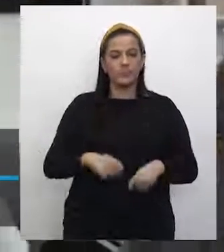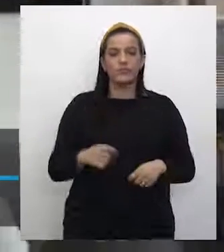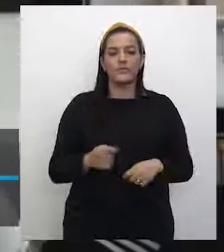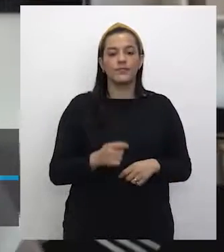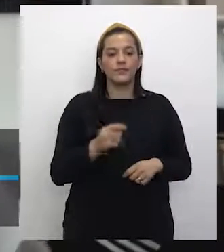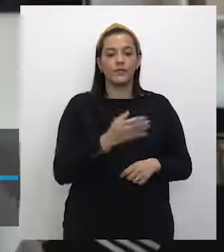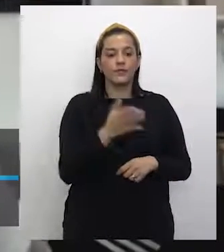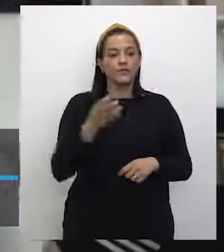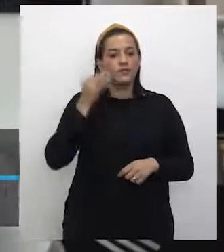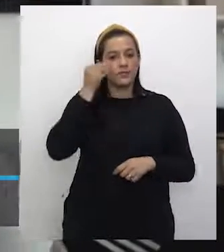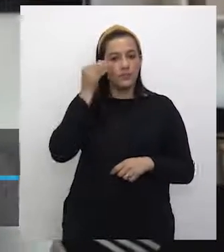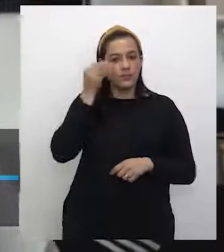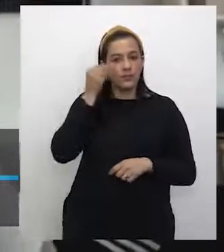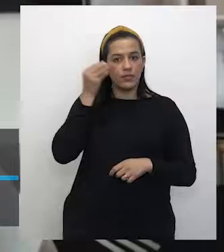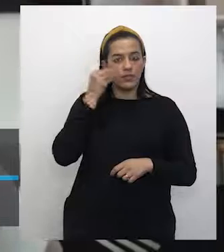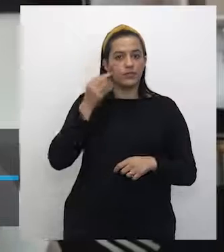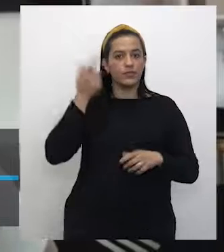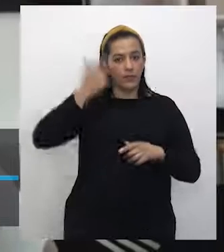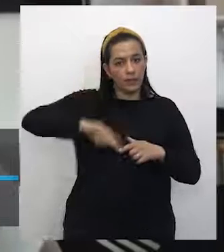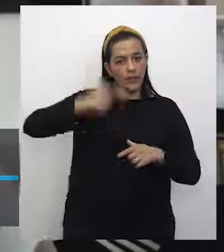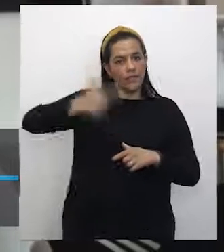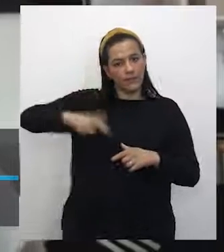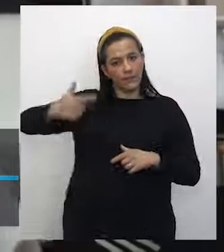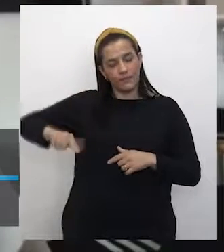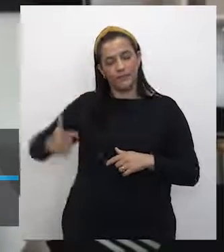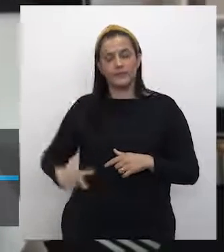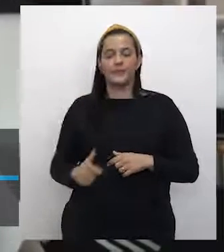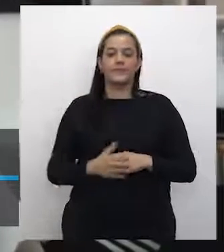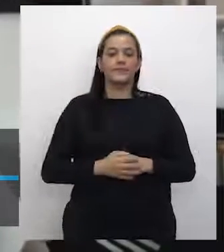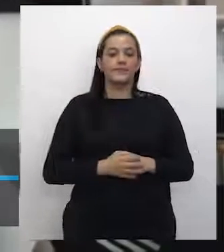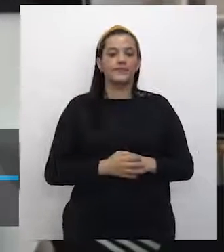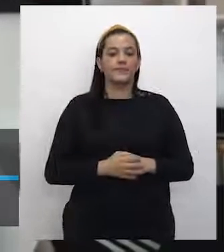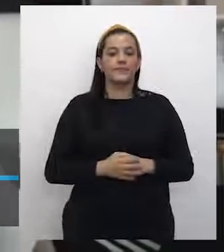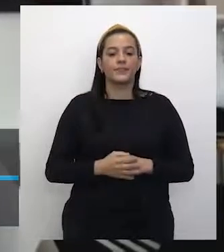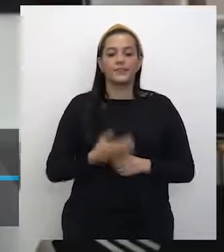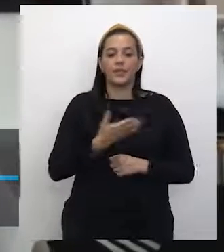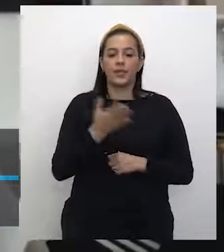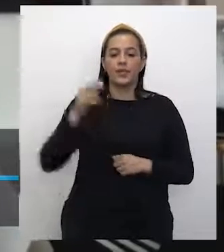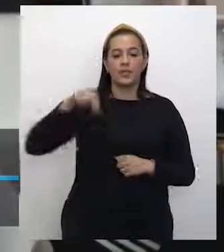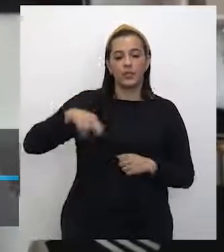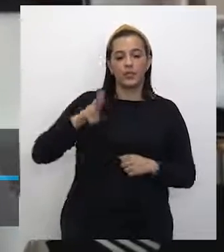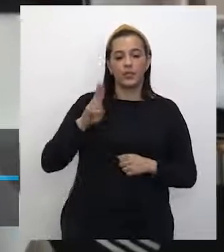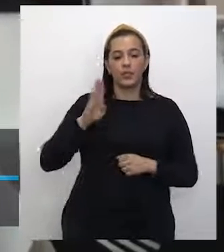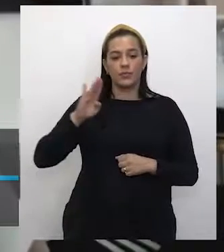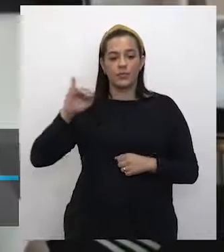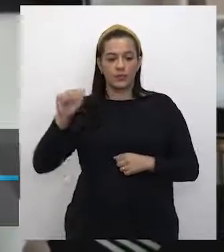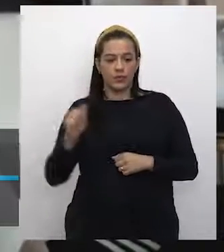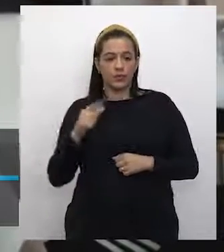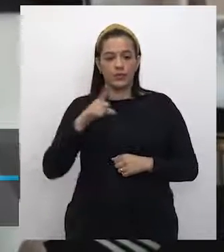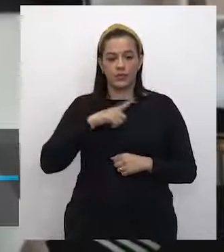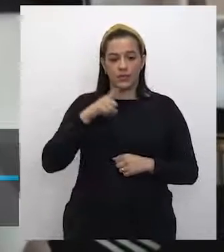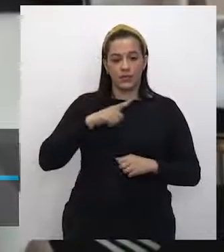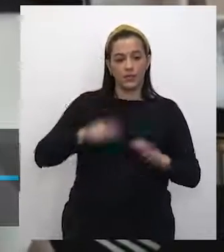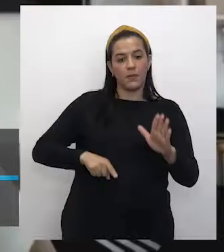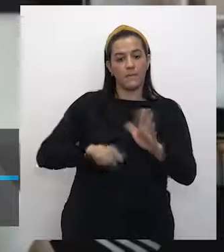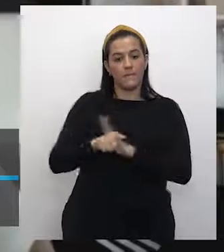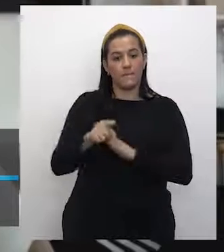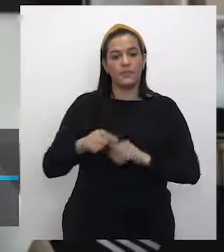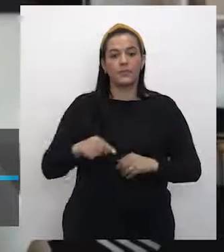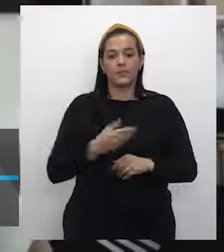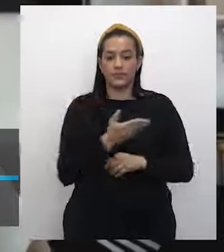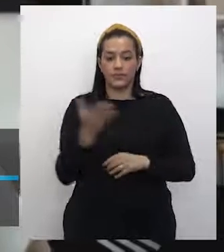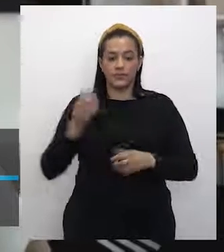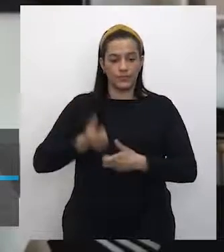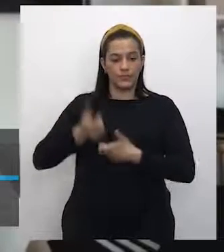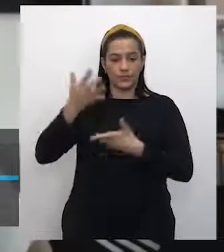com testes bastante direcionados. Tá? A professora Núbia acabou de me falar que ela tem uma pergunta de